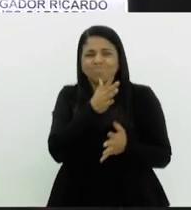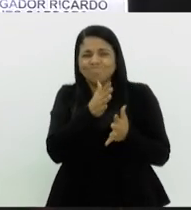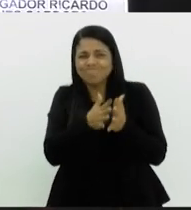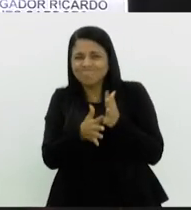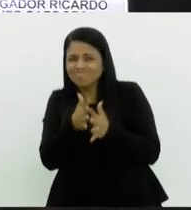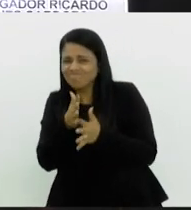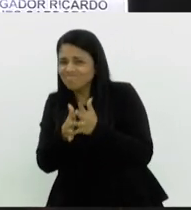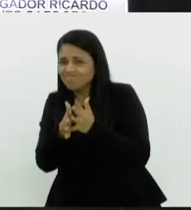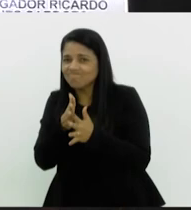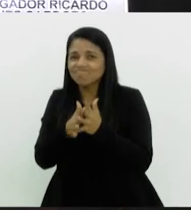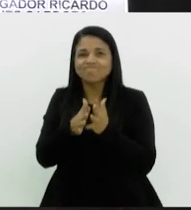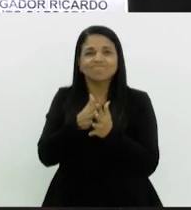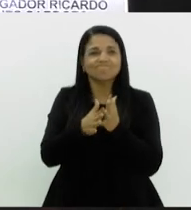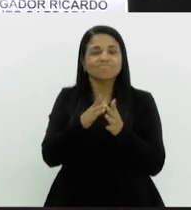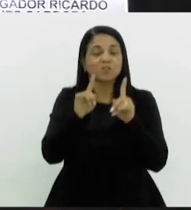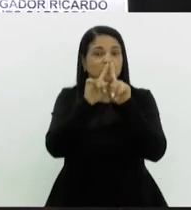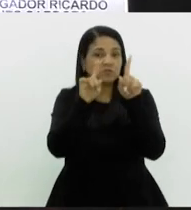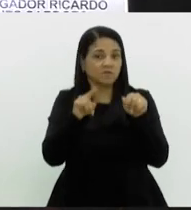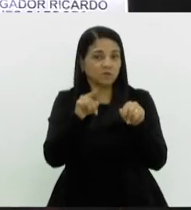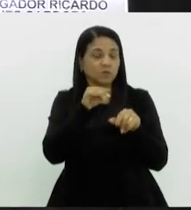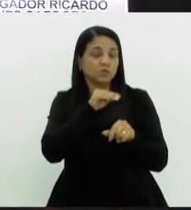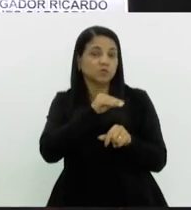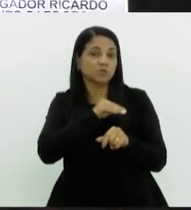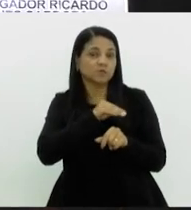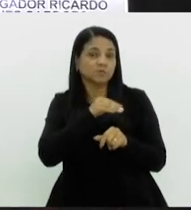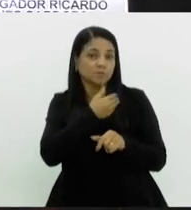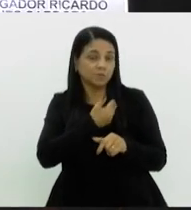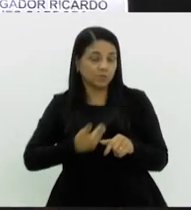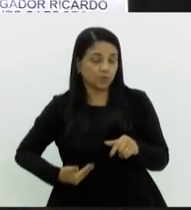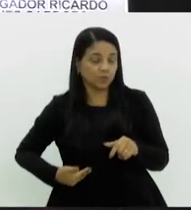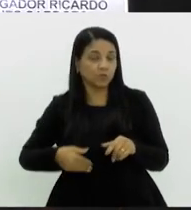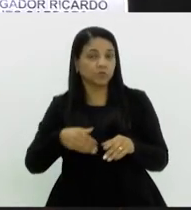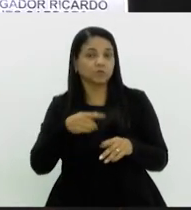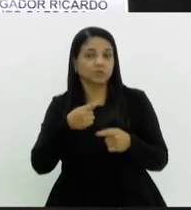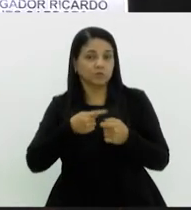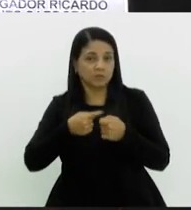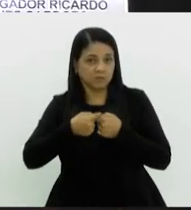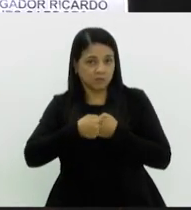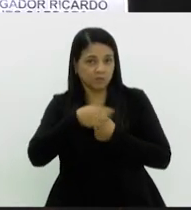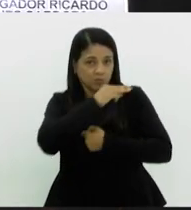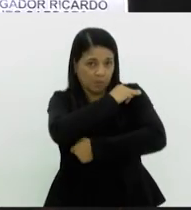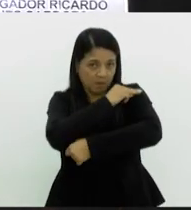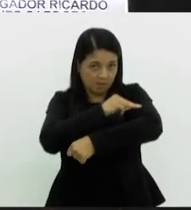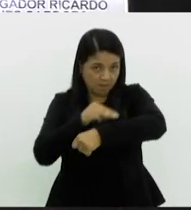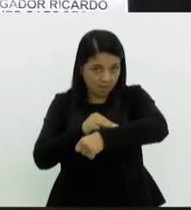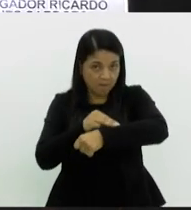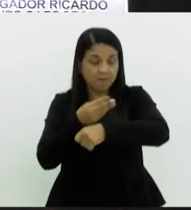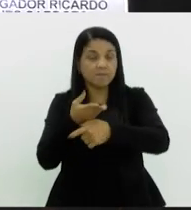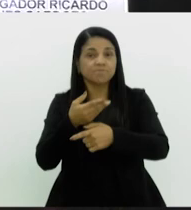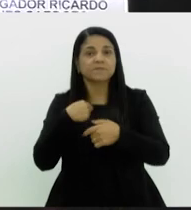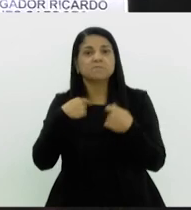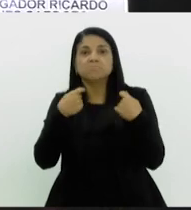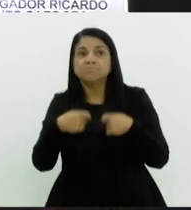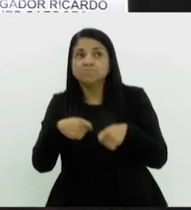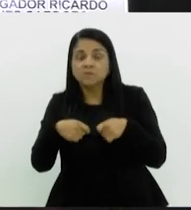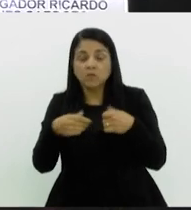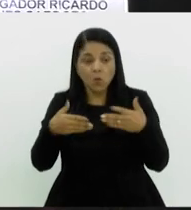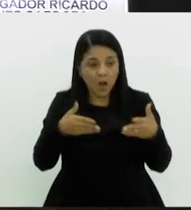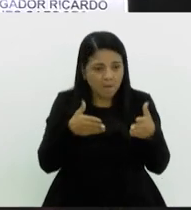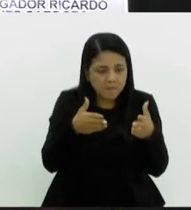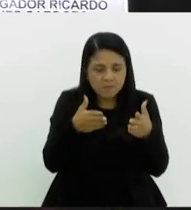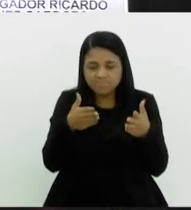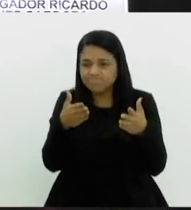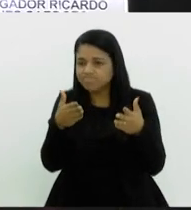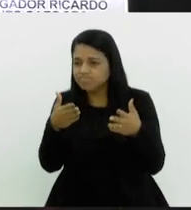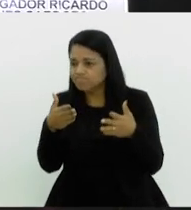desastrosa em relação aos servidores públicos do município de Macaé. E aí a gente precisava de um caminho, encontrar um